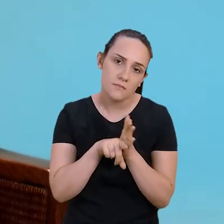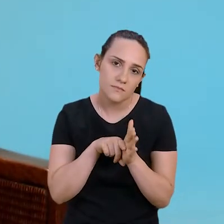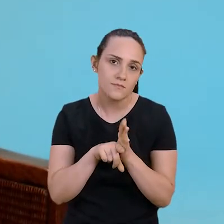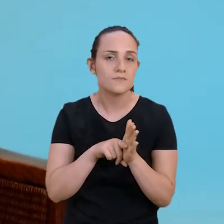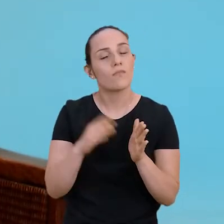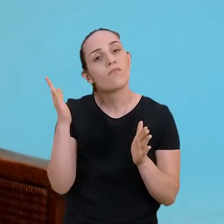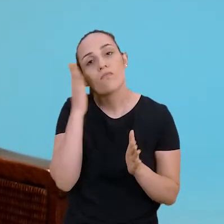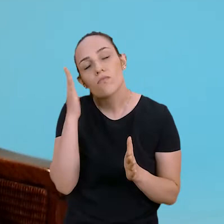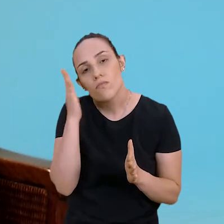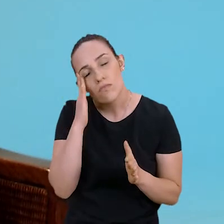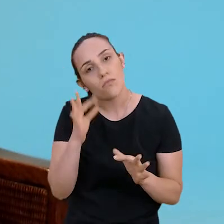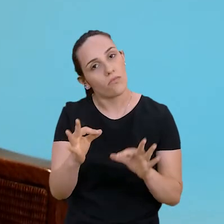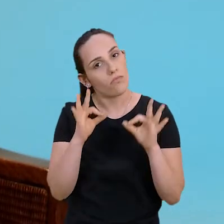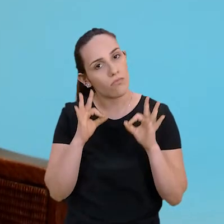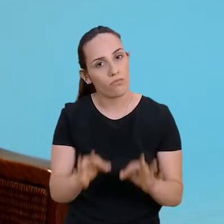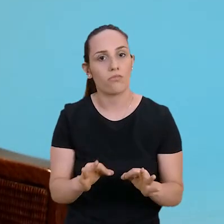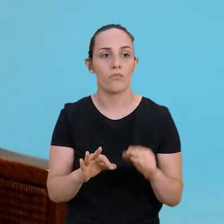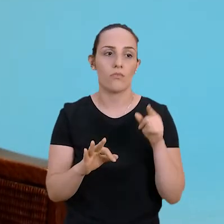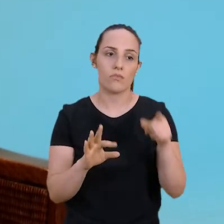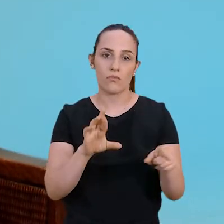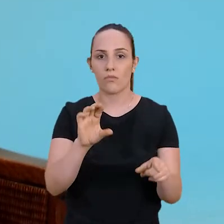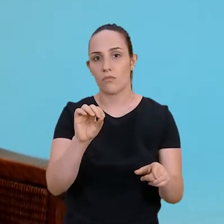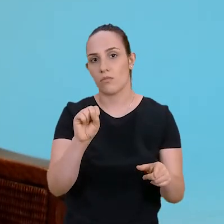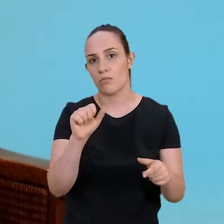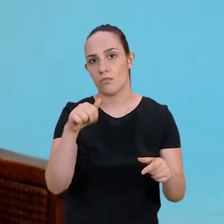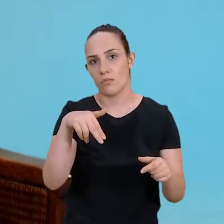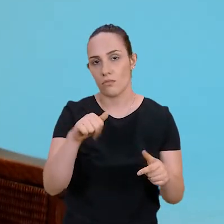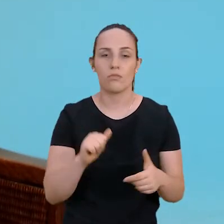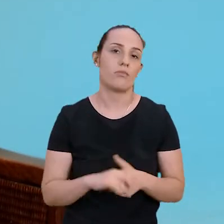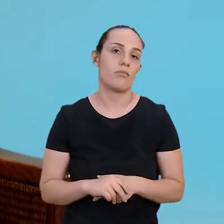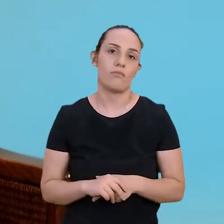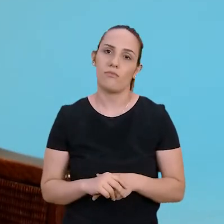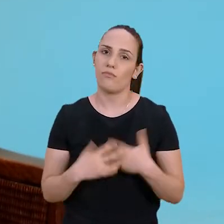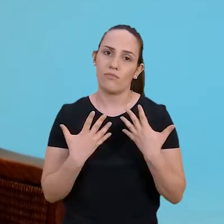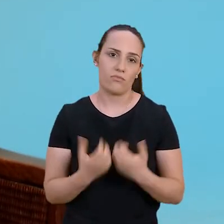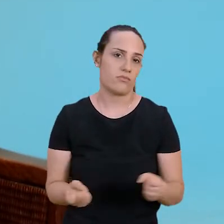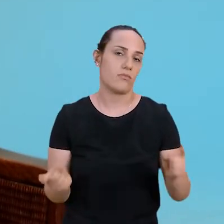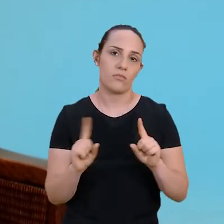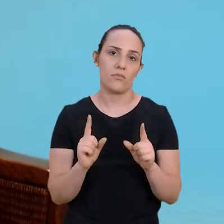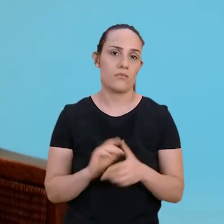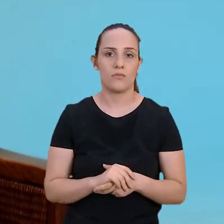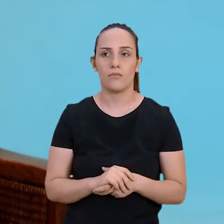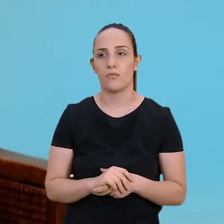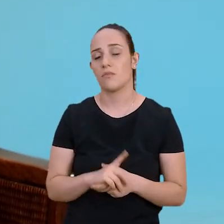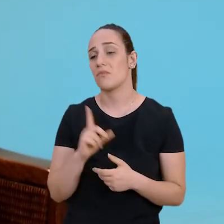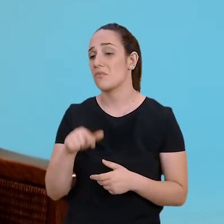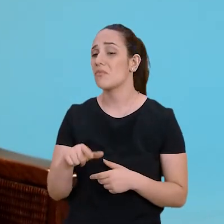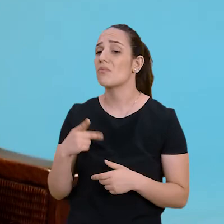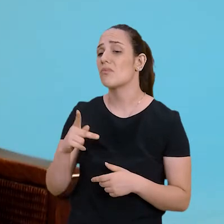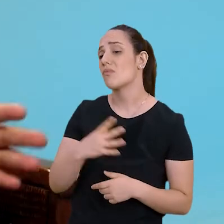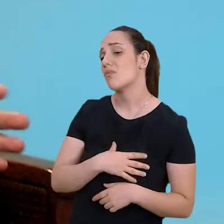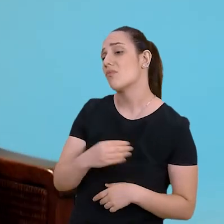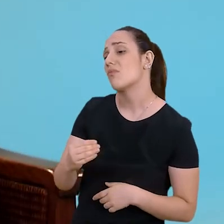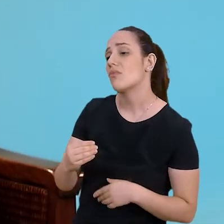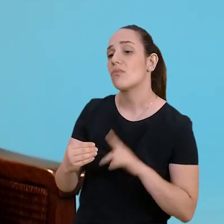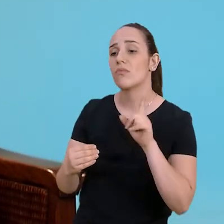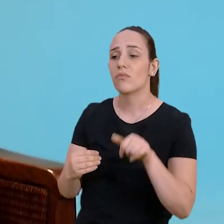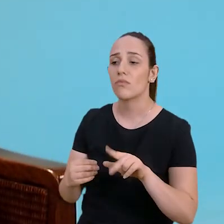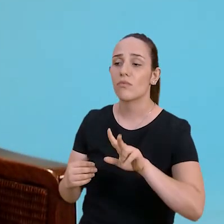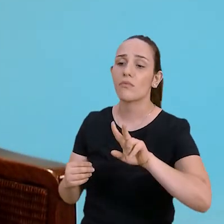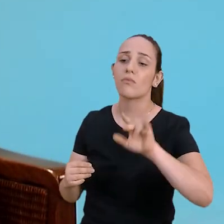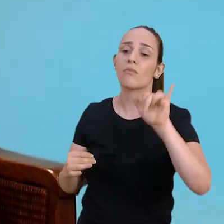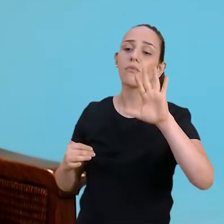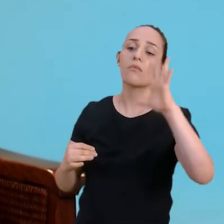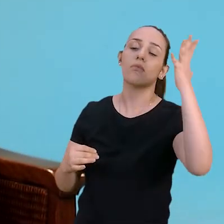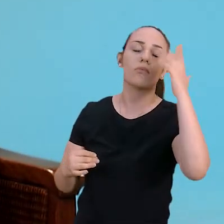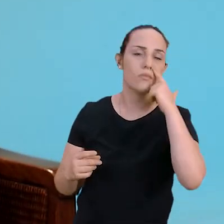busquem saber, que nem a Rosana falou, não aceite. Não aceite falar, seu filho vai ficar assim e